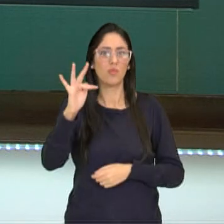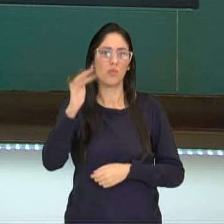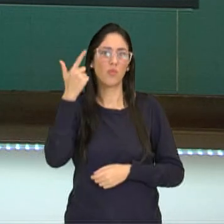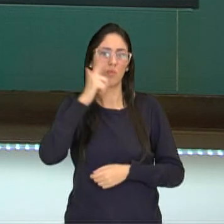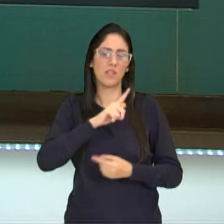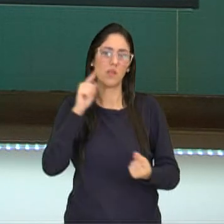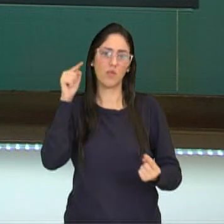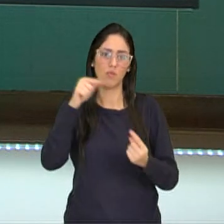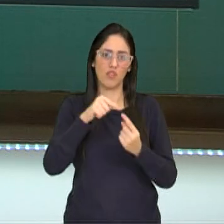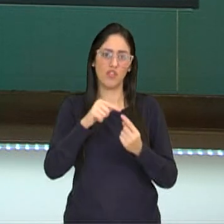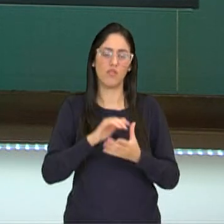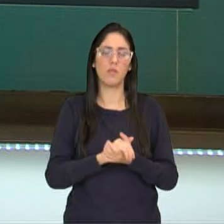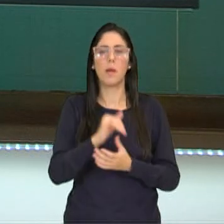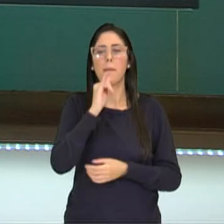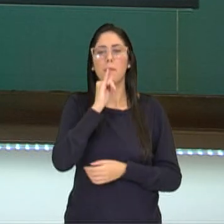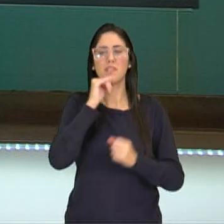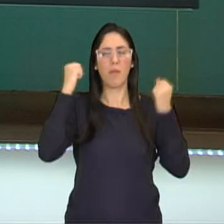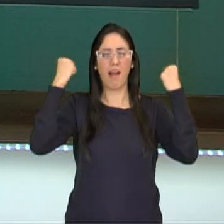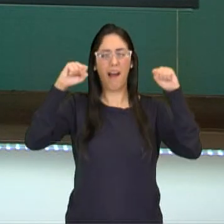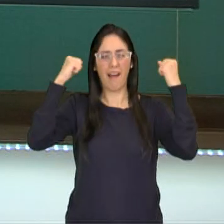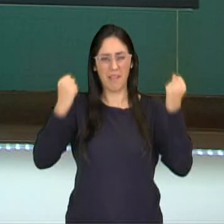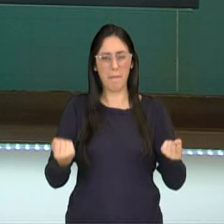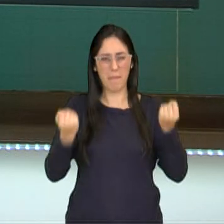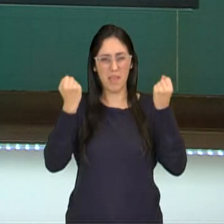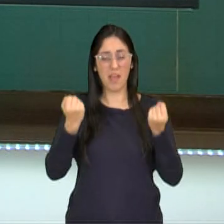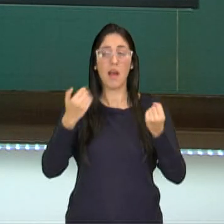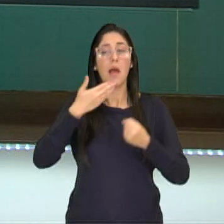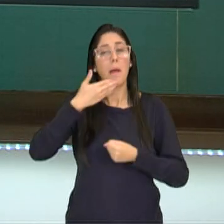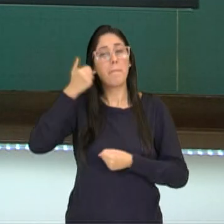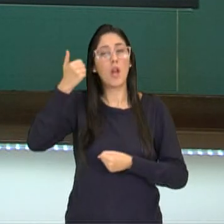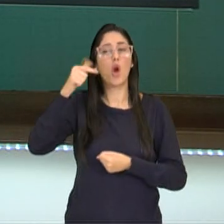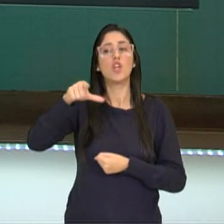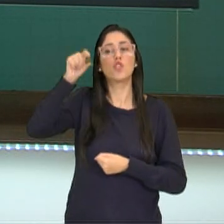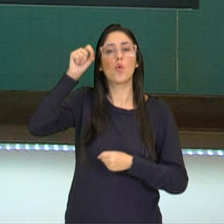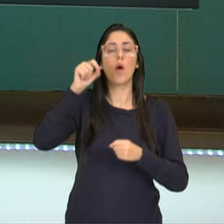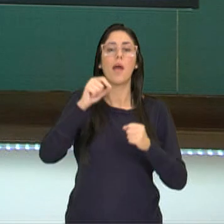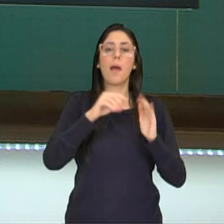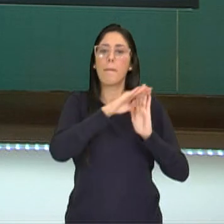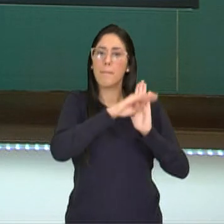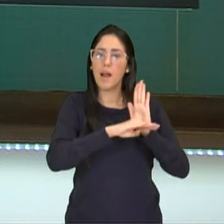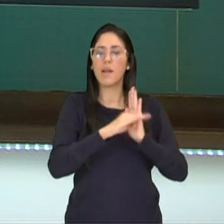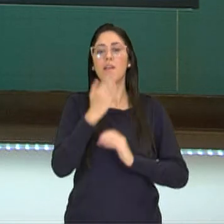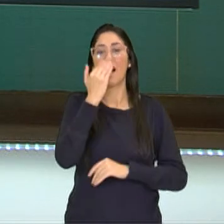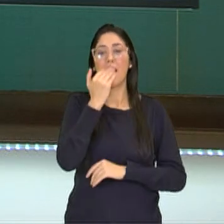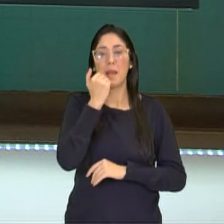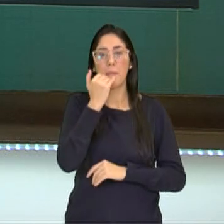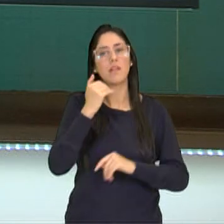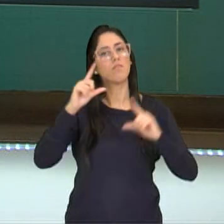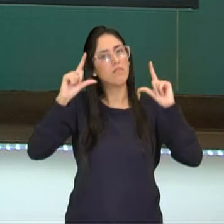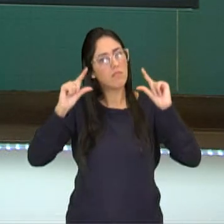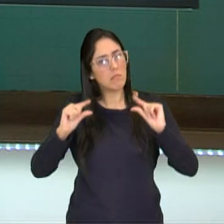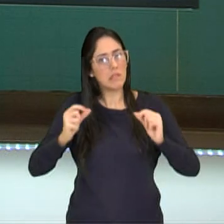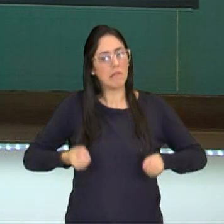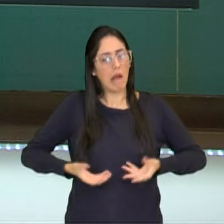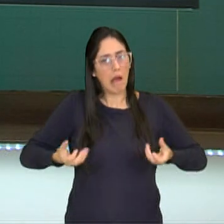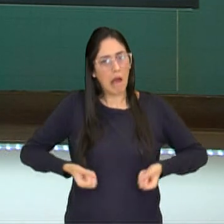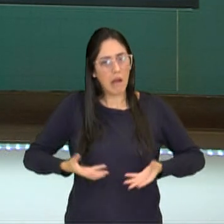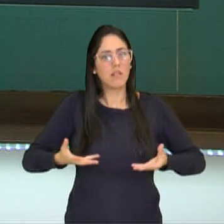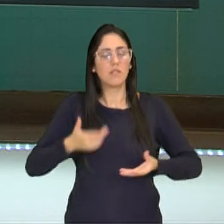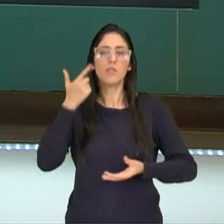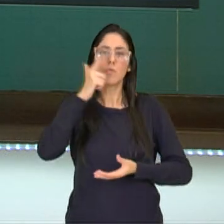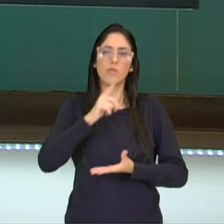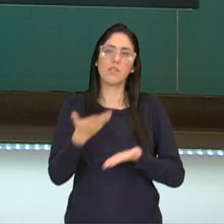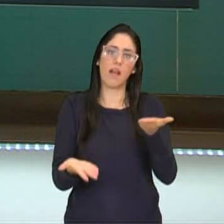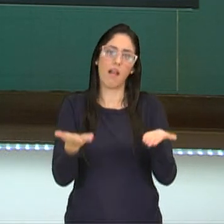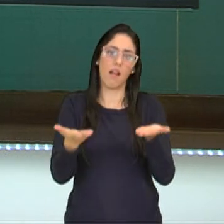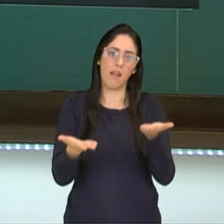Por exemplo, o plano da academia, ele pode pegar um plano mais barato, reduzir os gastos de alimentação, ele vai conseguir chegar a um equilíbrio